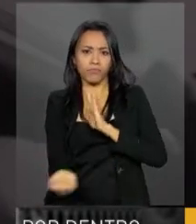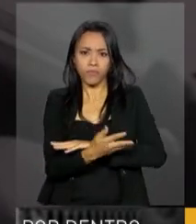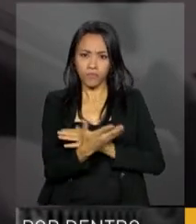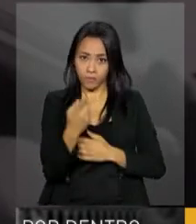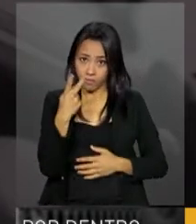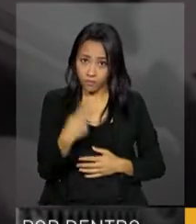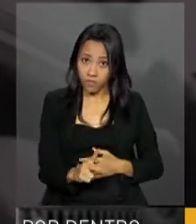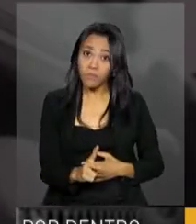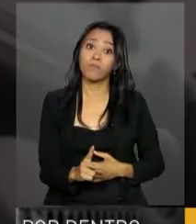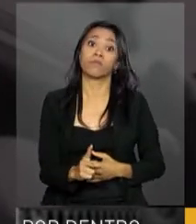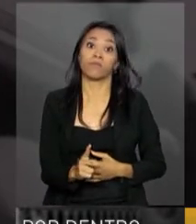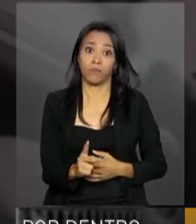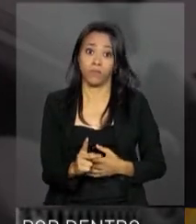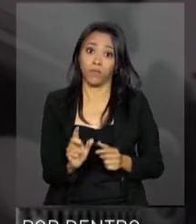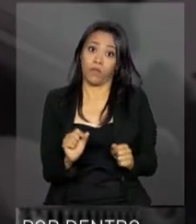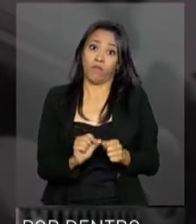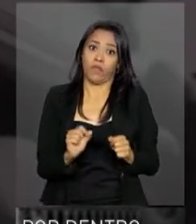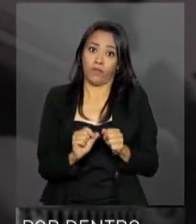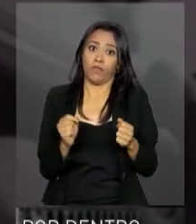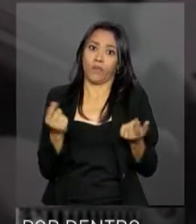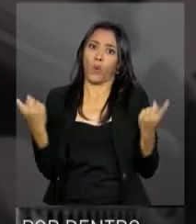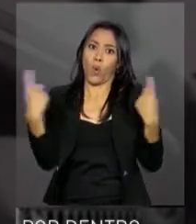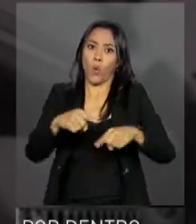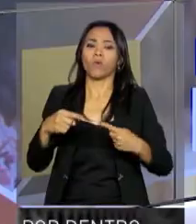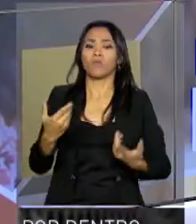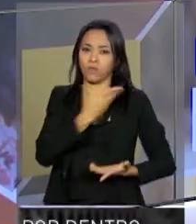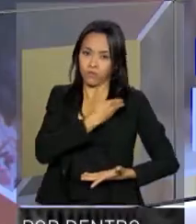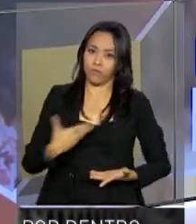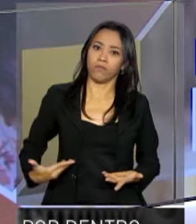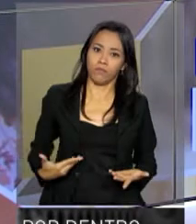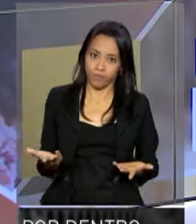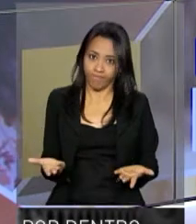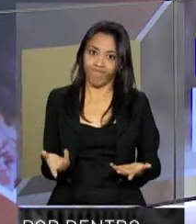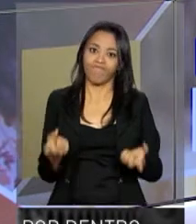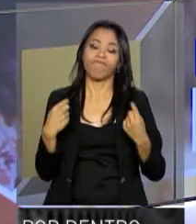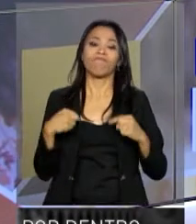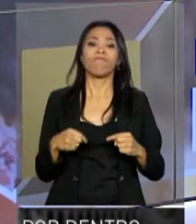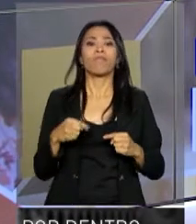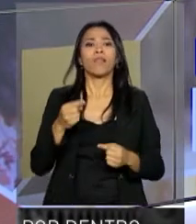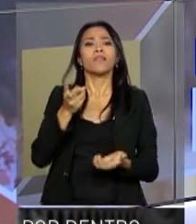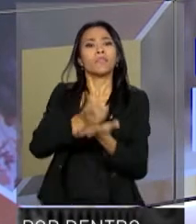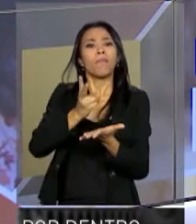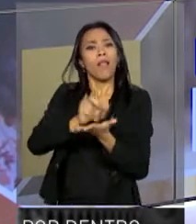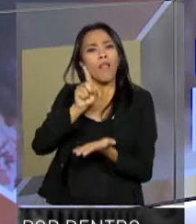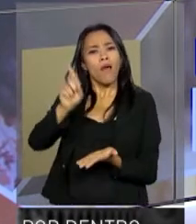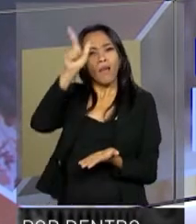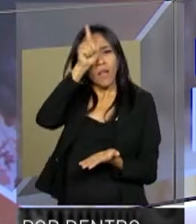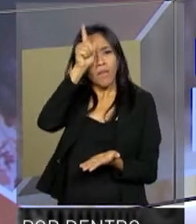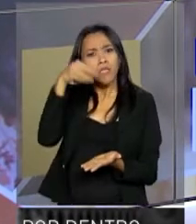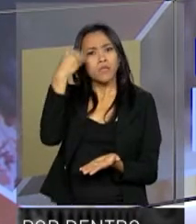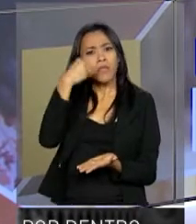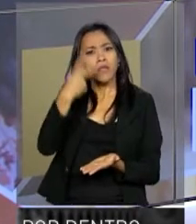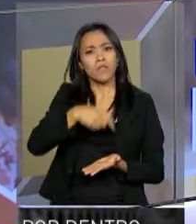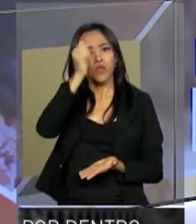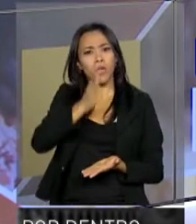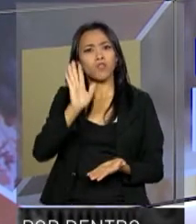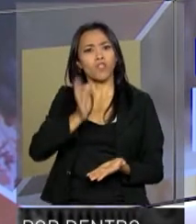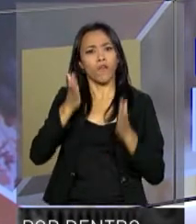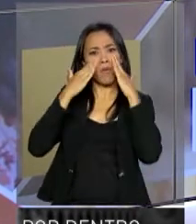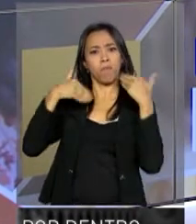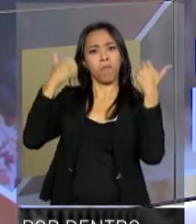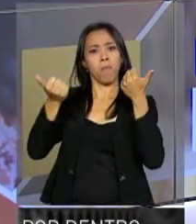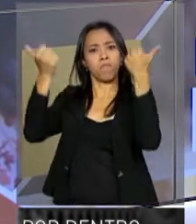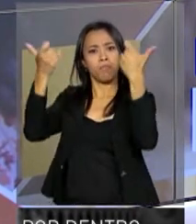corrupção praticada contra o interesse público. Ainda na Alemanha, a experiência brasileira também foi apresentada